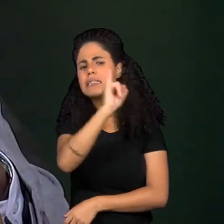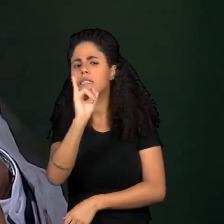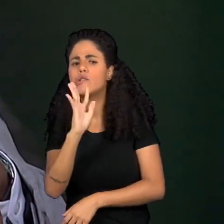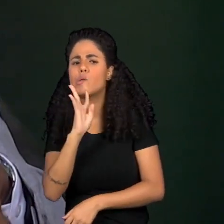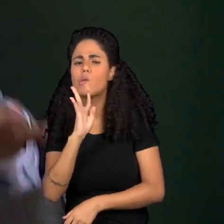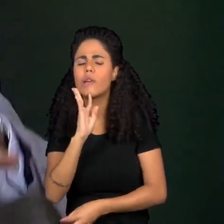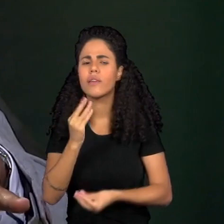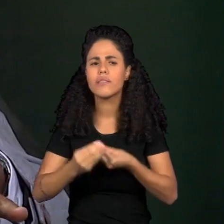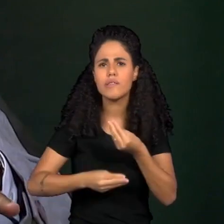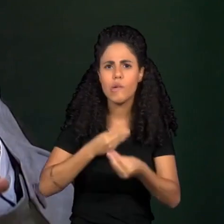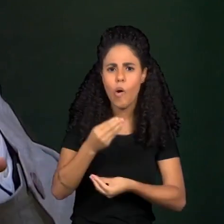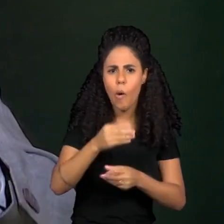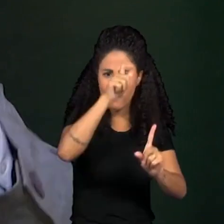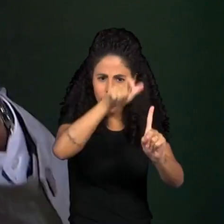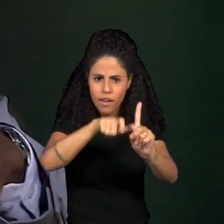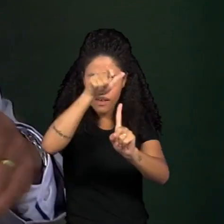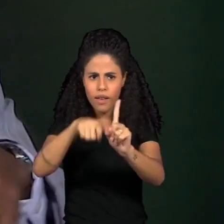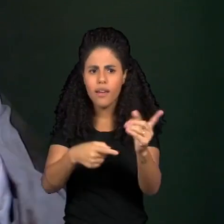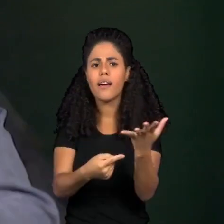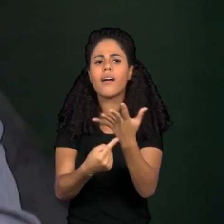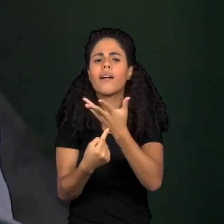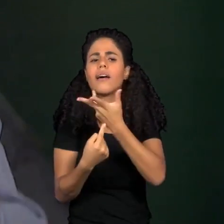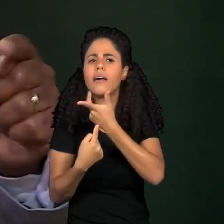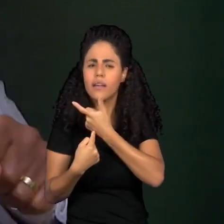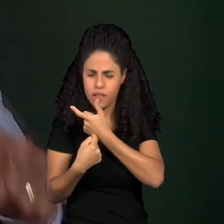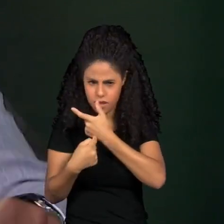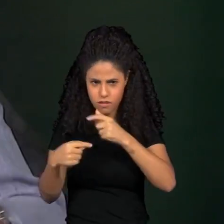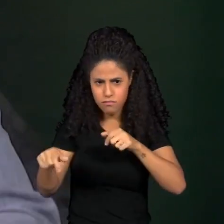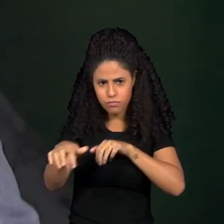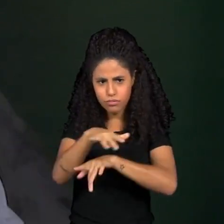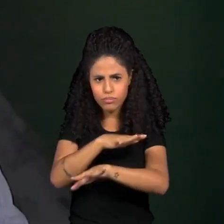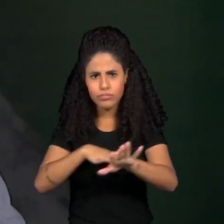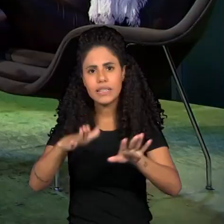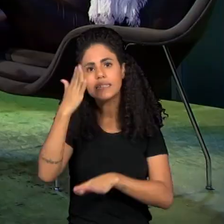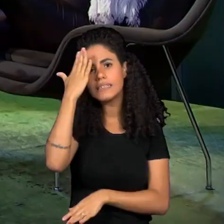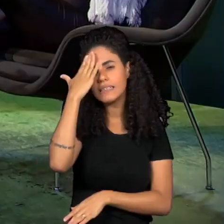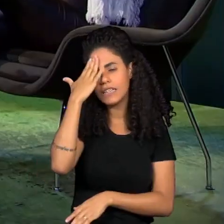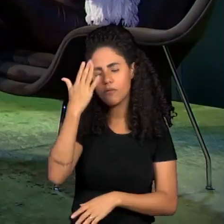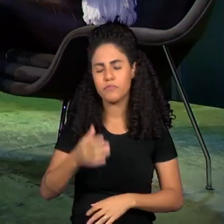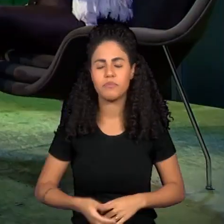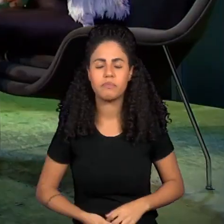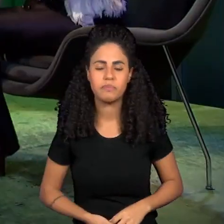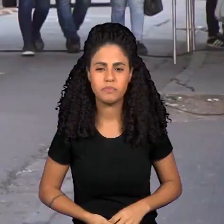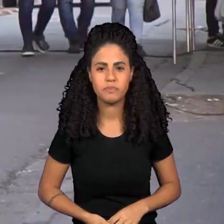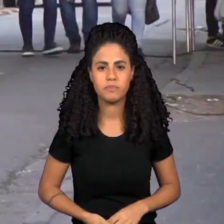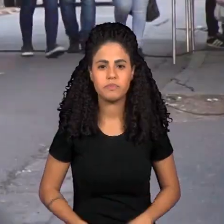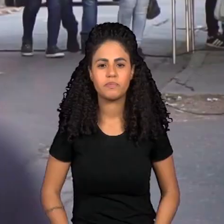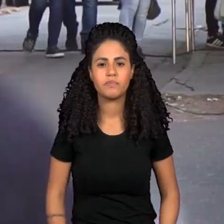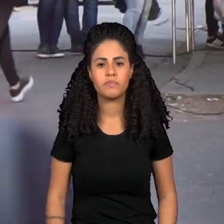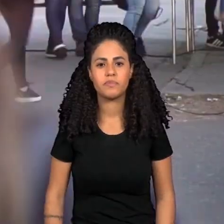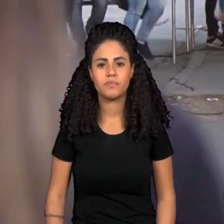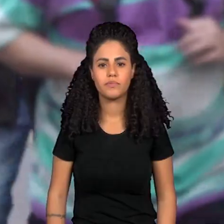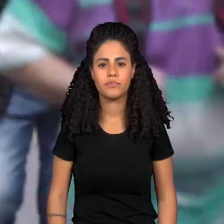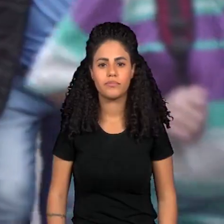reconhecer, né, esses artistas, essas movimentações que estão dando aqui do lado de dentro.